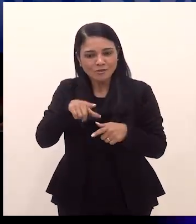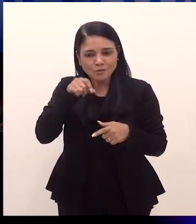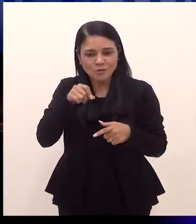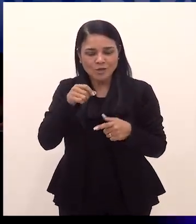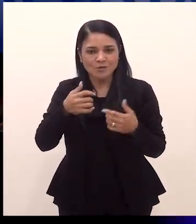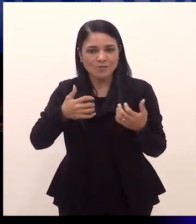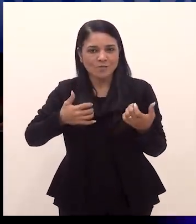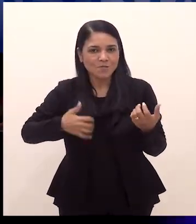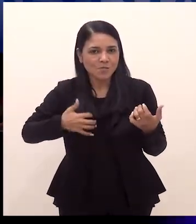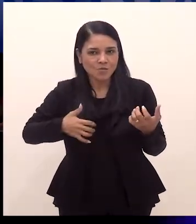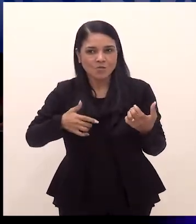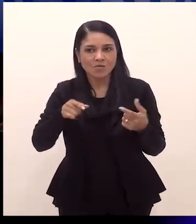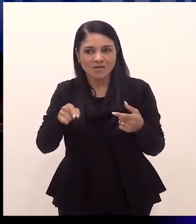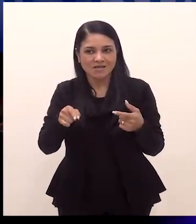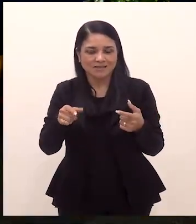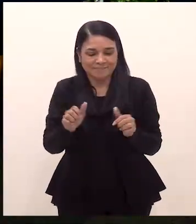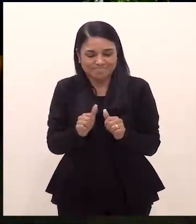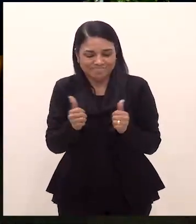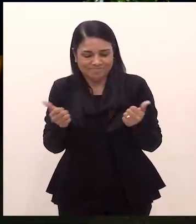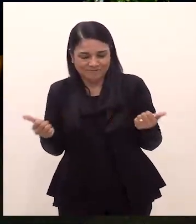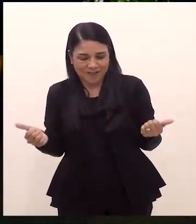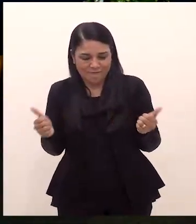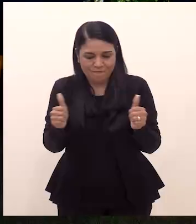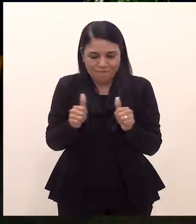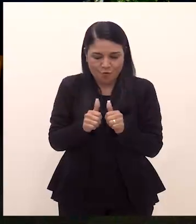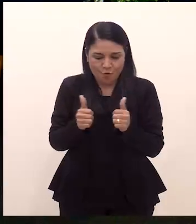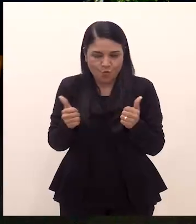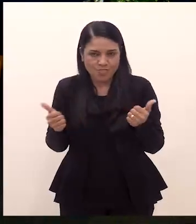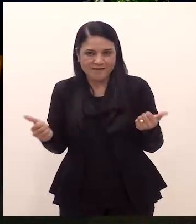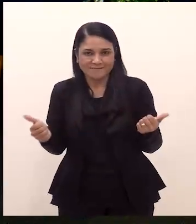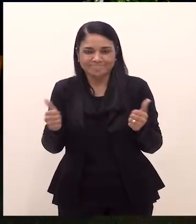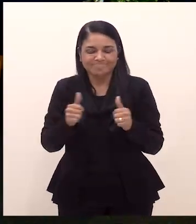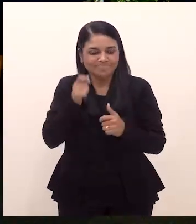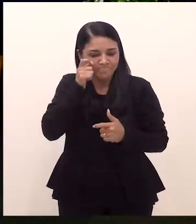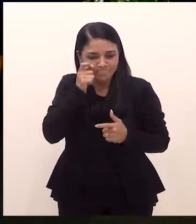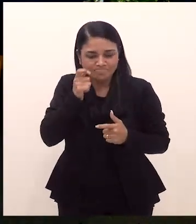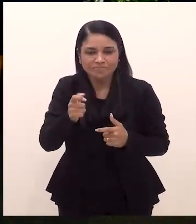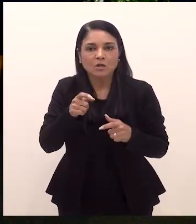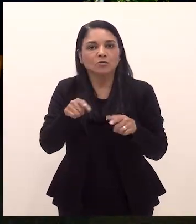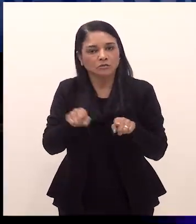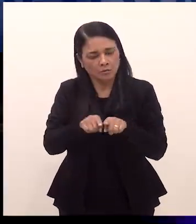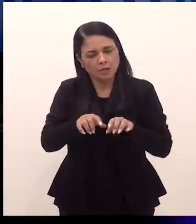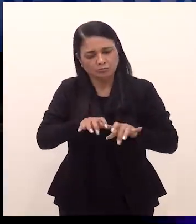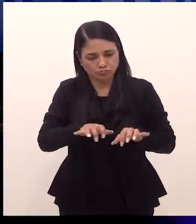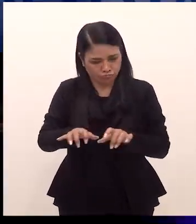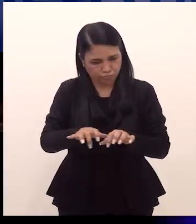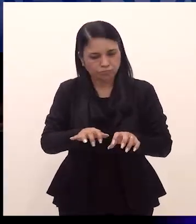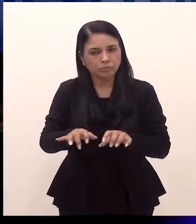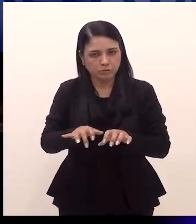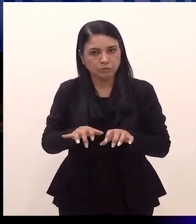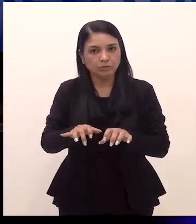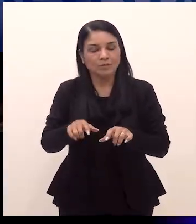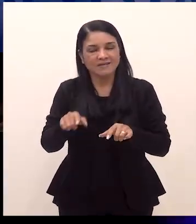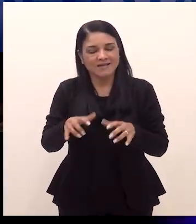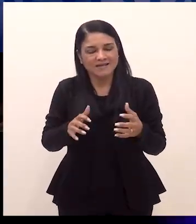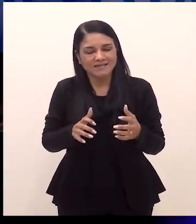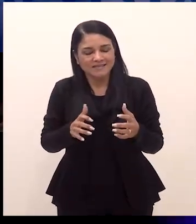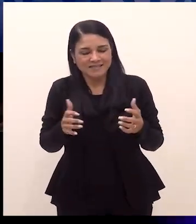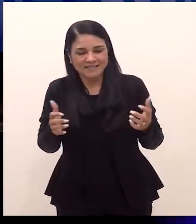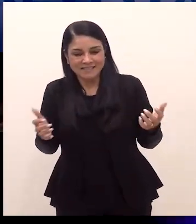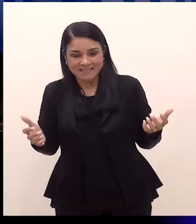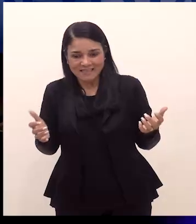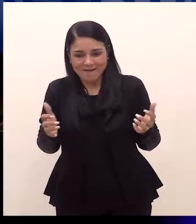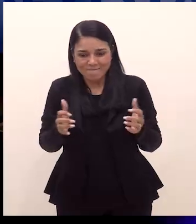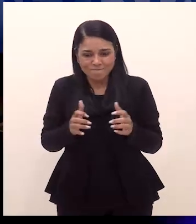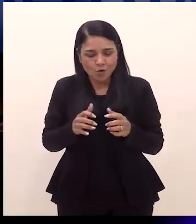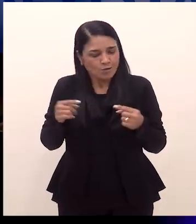Que foi? Que era esse instrumento aqui, a sanfona. Né? A sanfona. Então, assim, eu toco piano, sou pianista, mas a sanfona foi